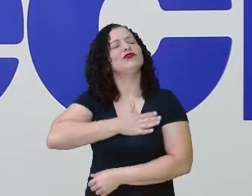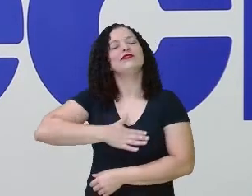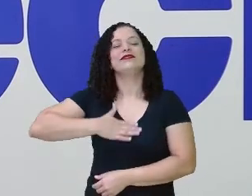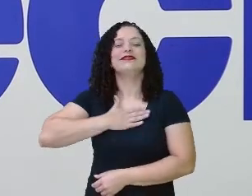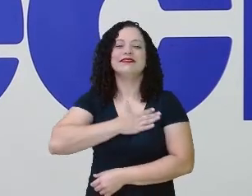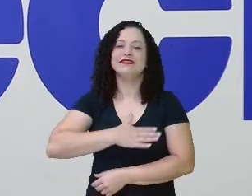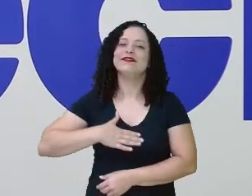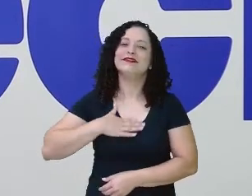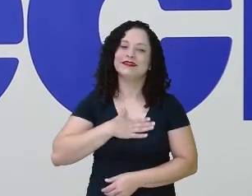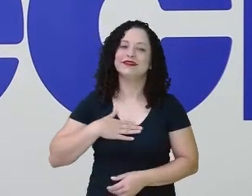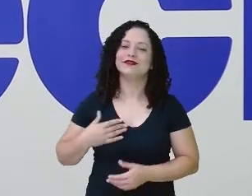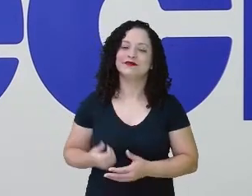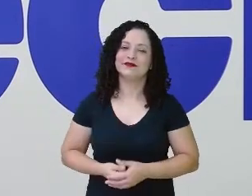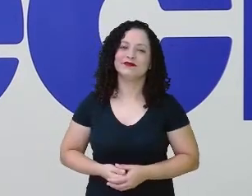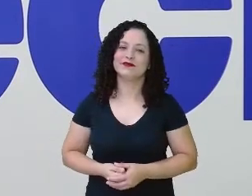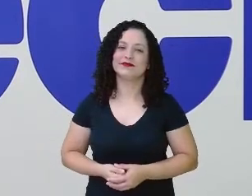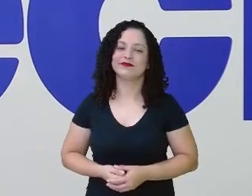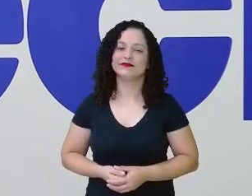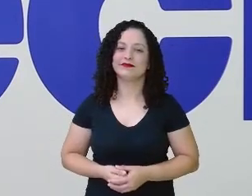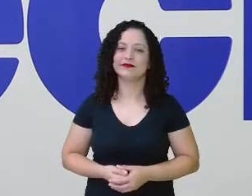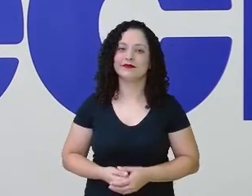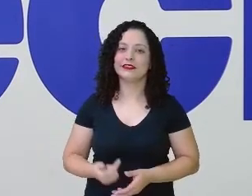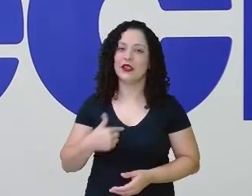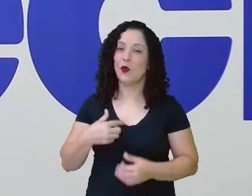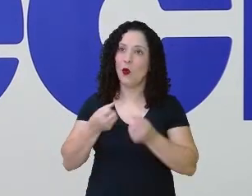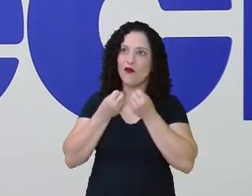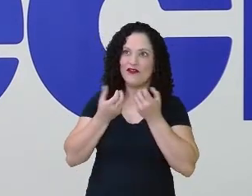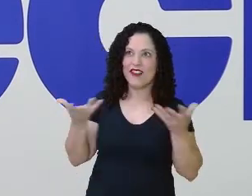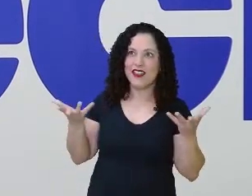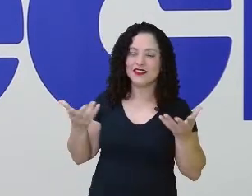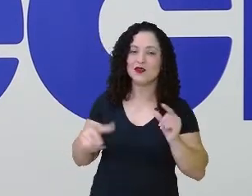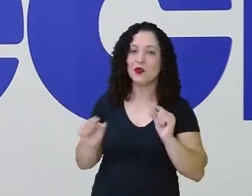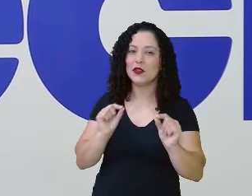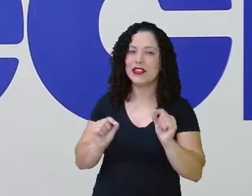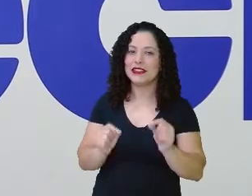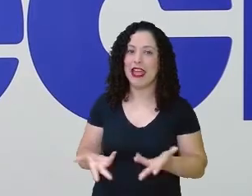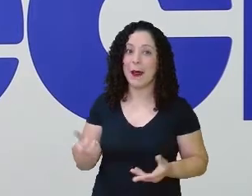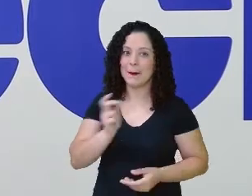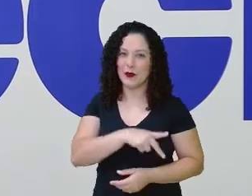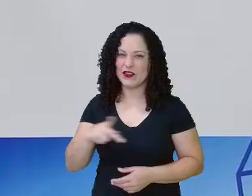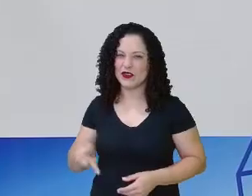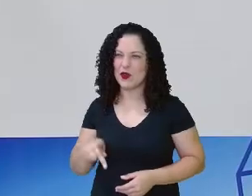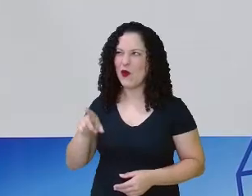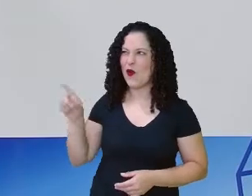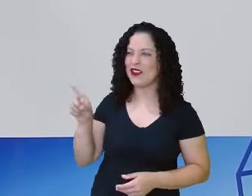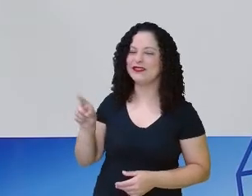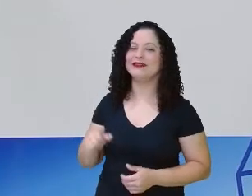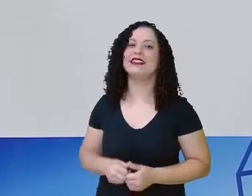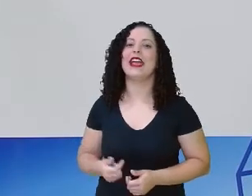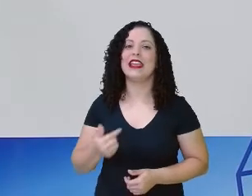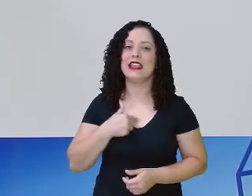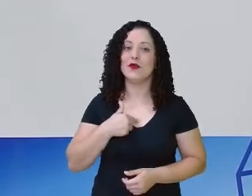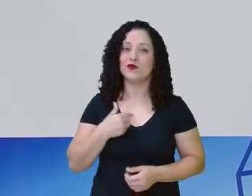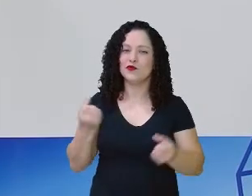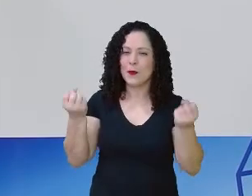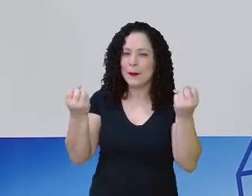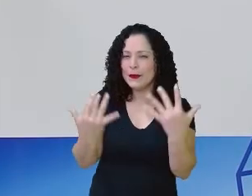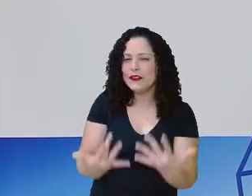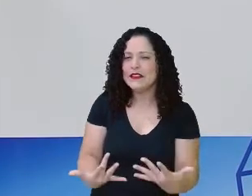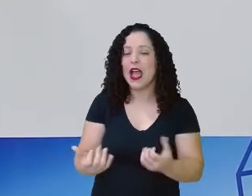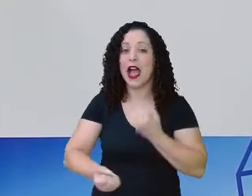também? Eu confesso que eu deixo para a professora Abigail essa questão Mas da em casa, para contação. sobrinha, não conta nenhuma vezinha,